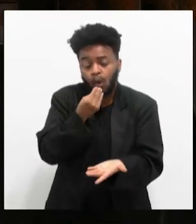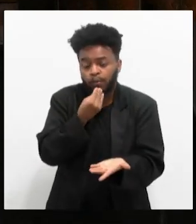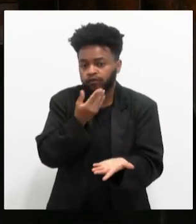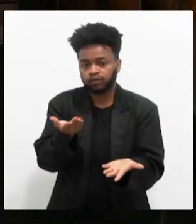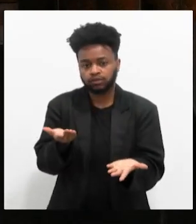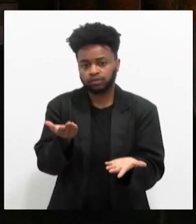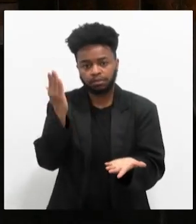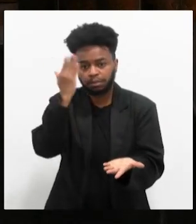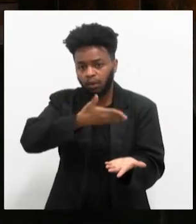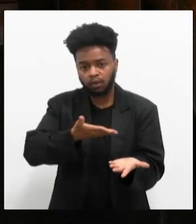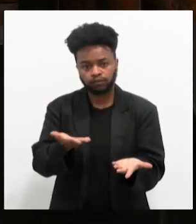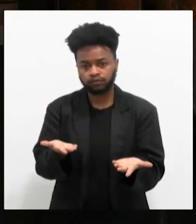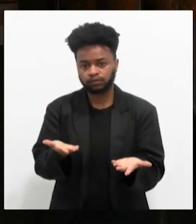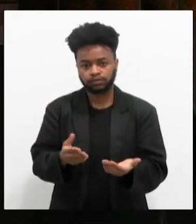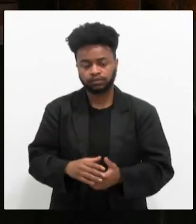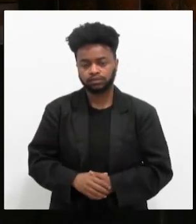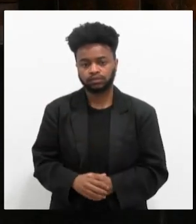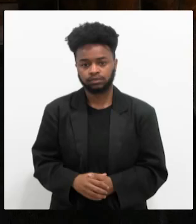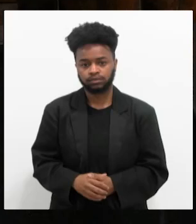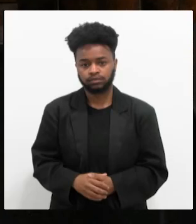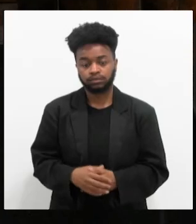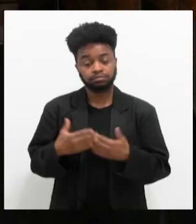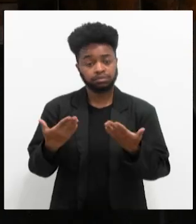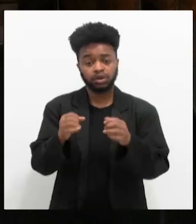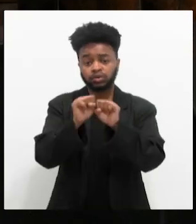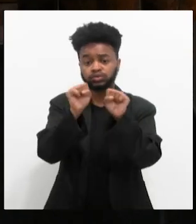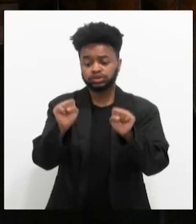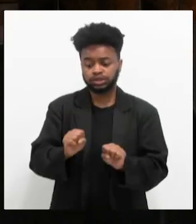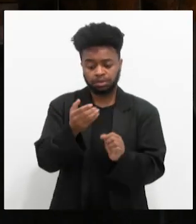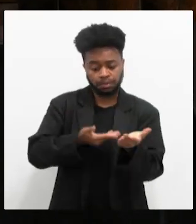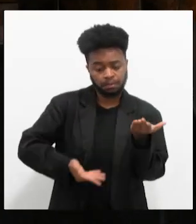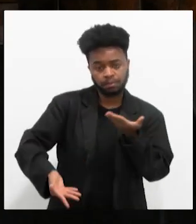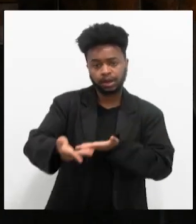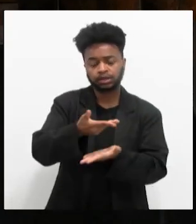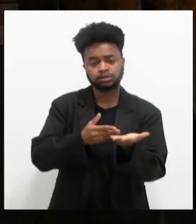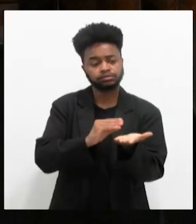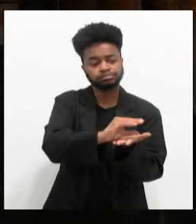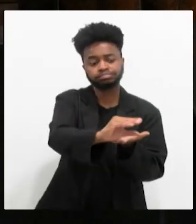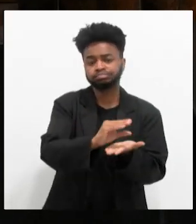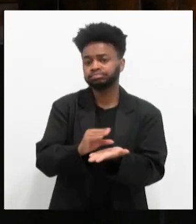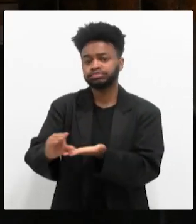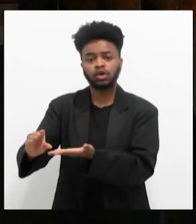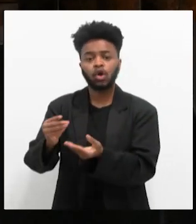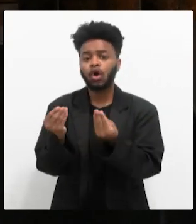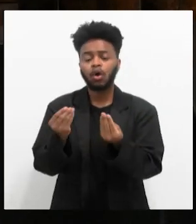uva. E no sistema de partilha